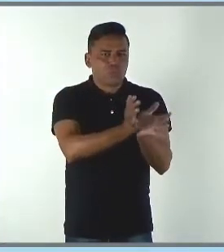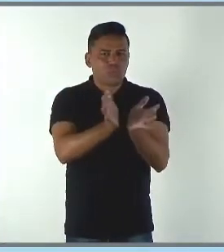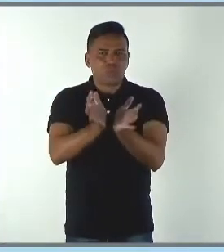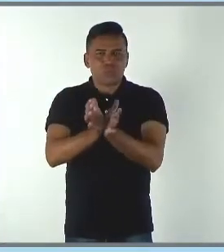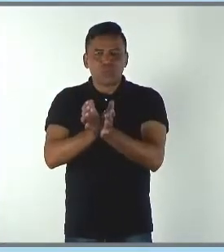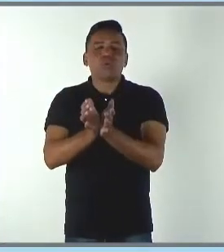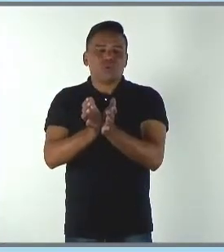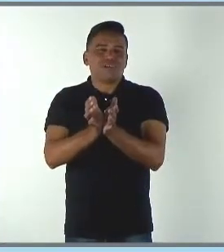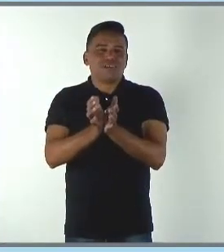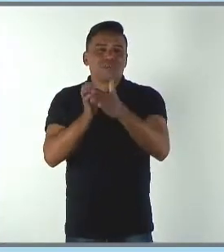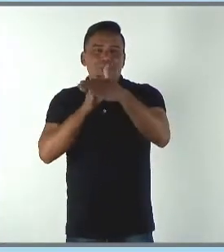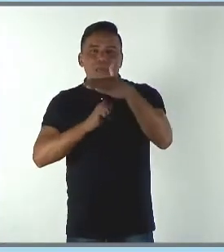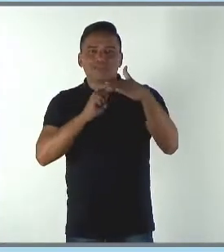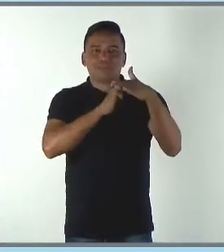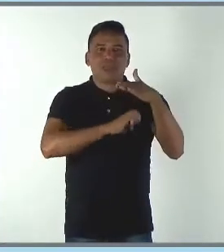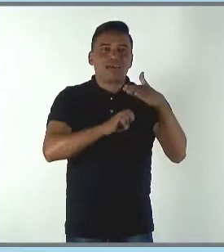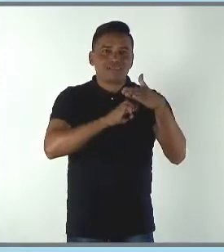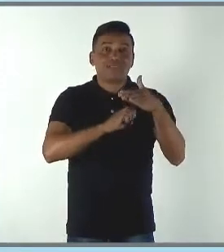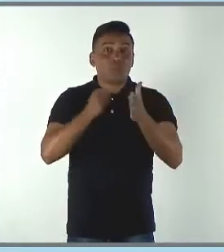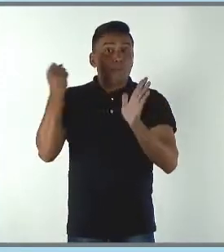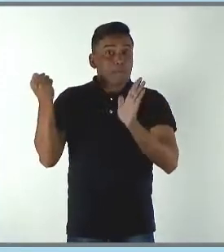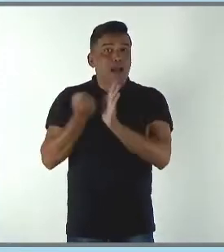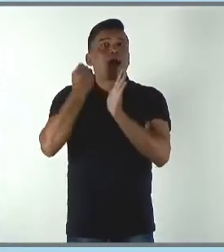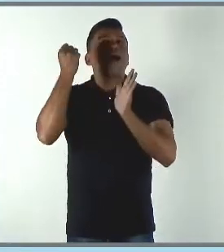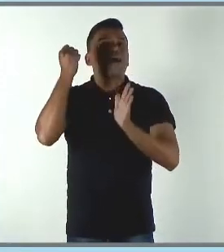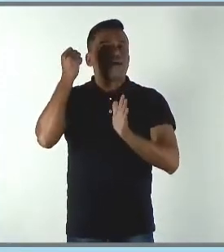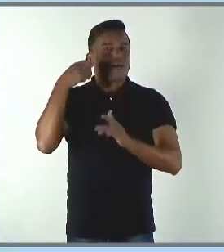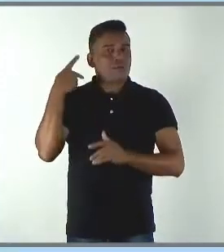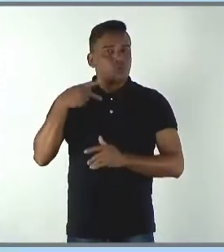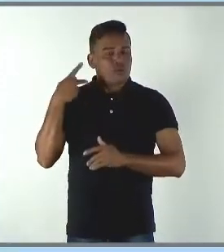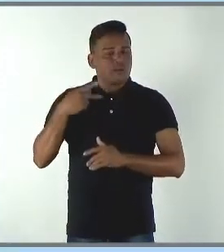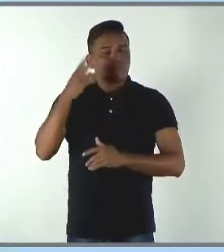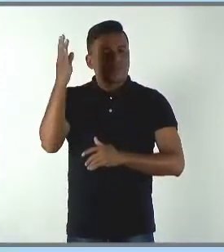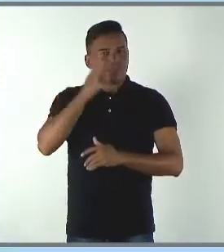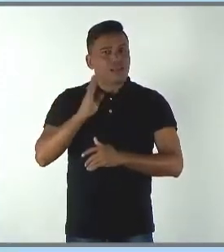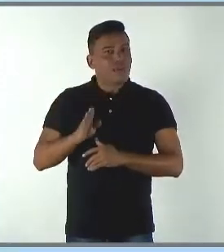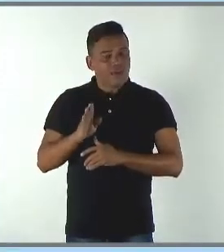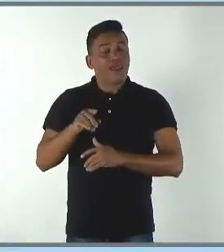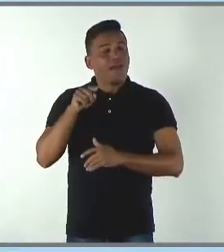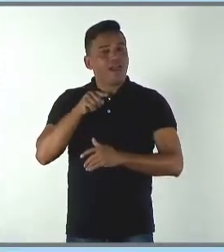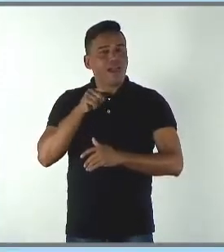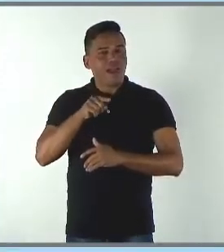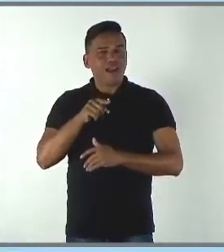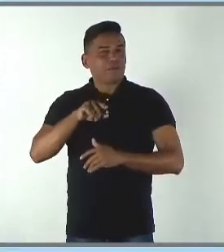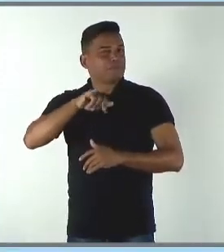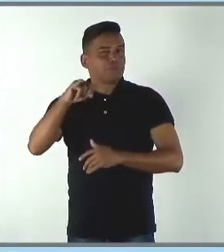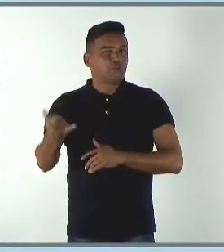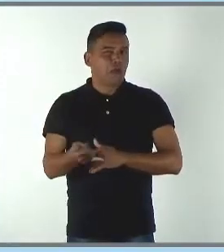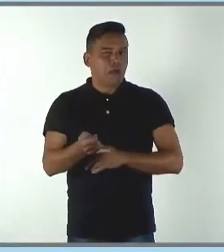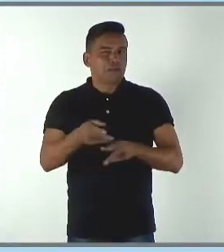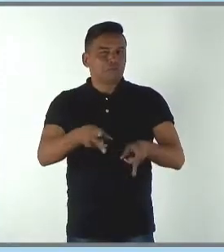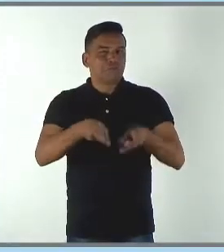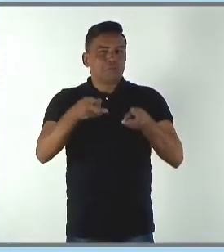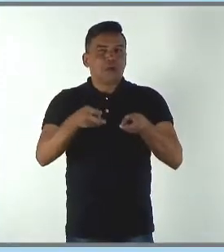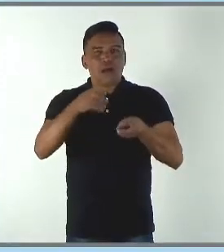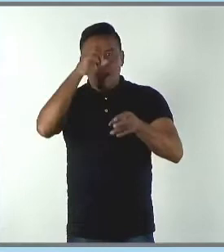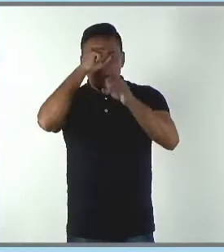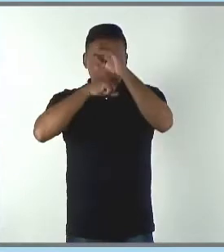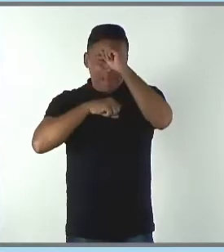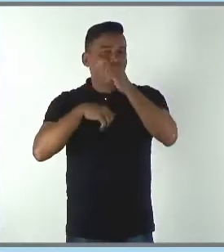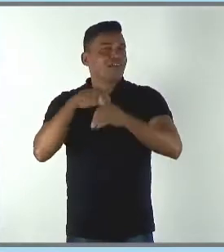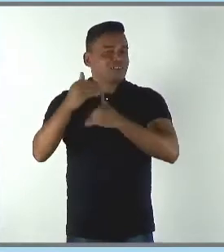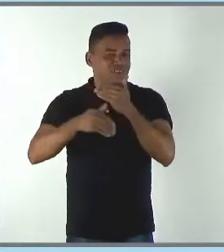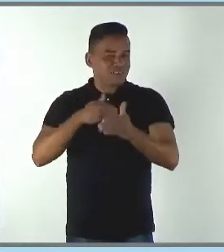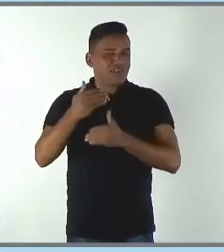importante no momento crítico da política brasileira. E é a escola de formação inicial da Masa, essa presença, esse trabalho nas duas